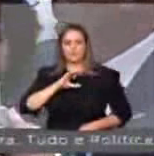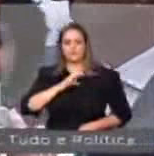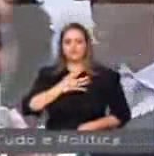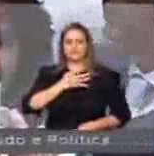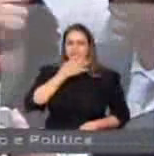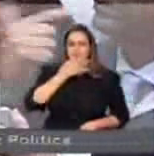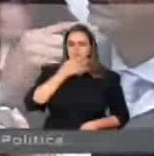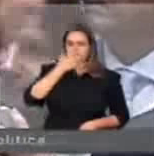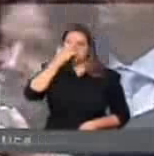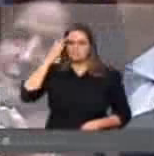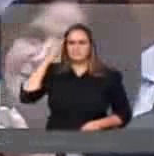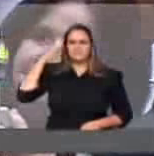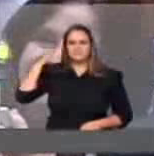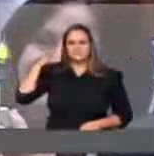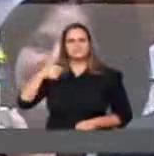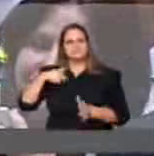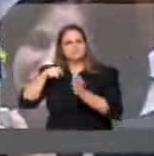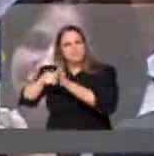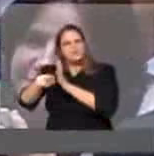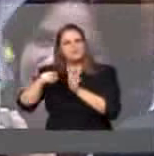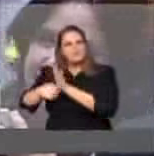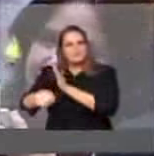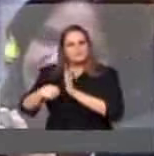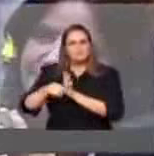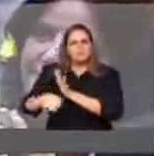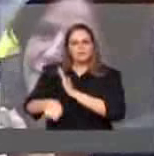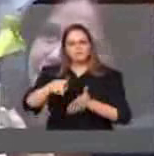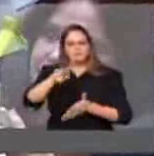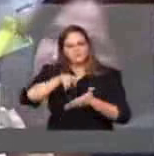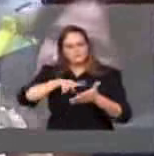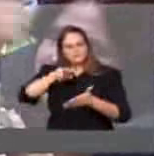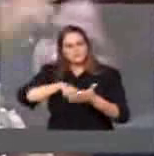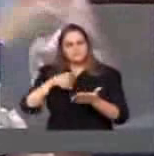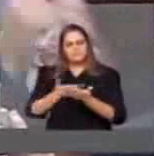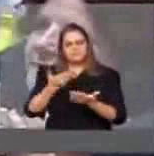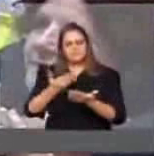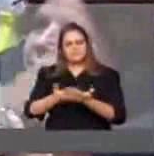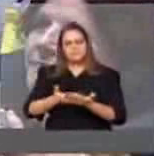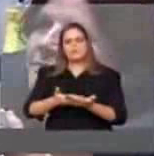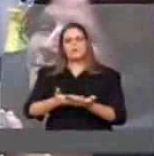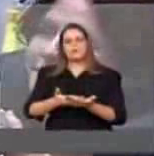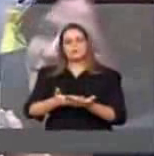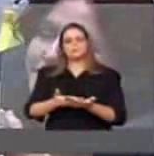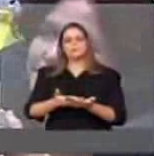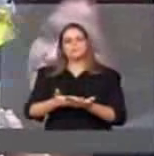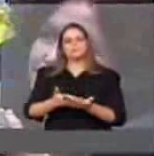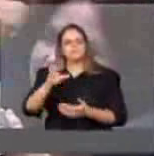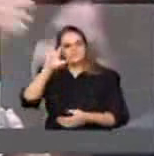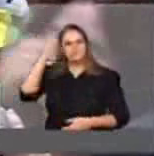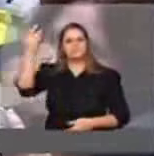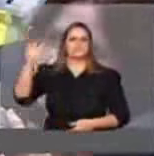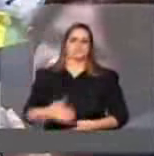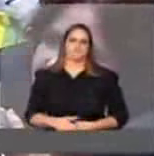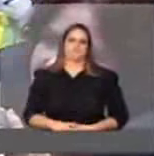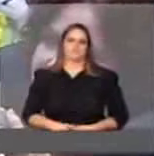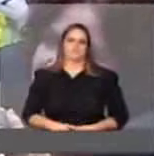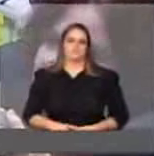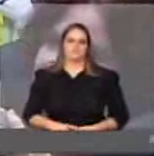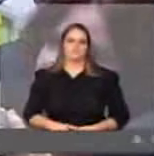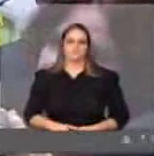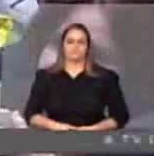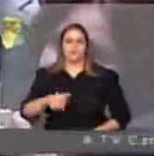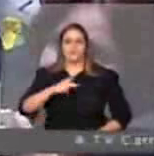denunciantes, dissequei a defesa e fiz meu convencimento. E quero aqui dizer, companheiros, que a presidente da